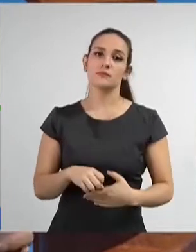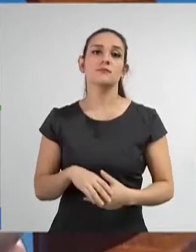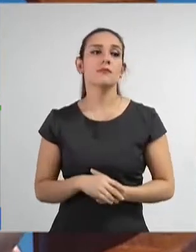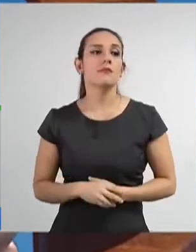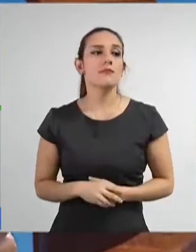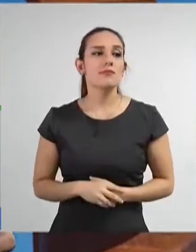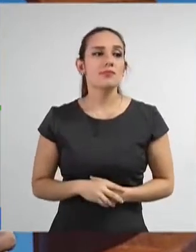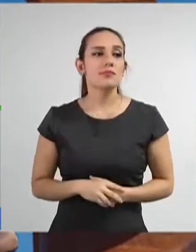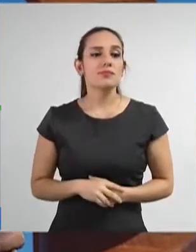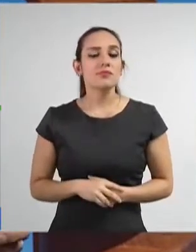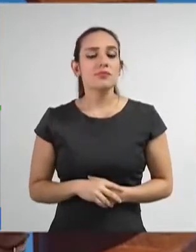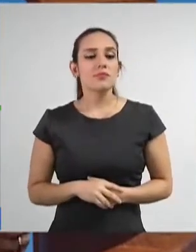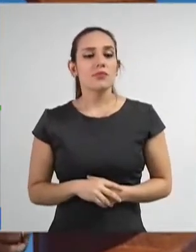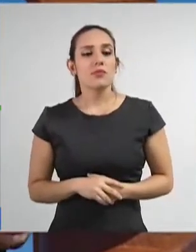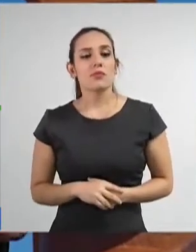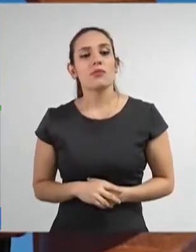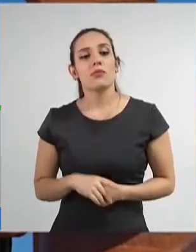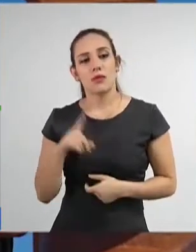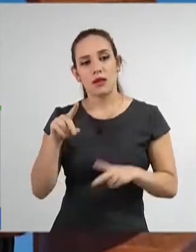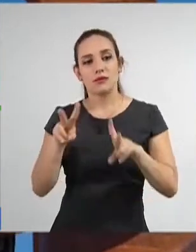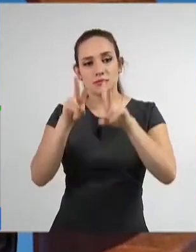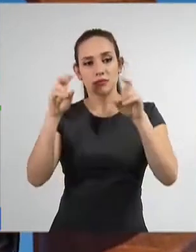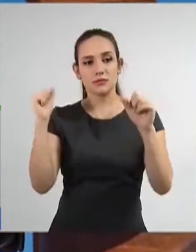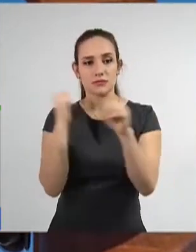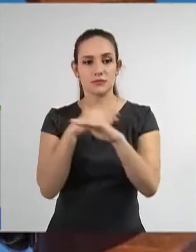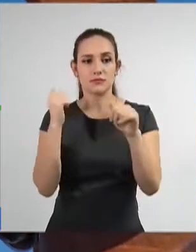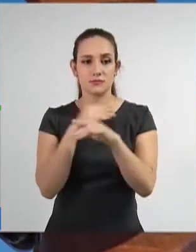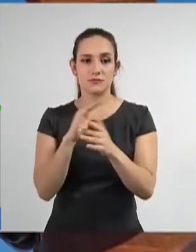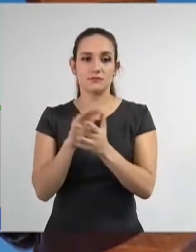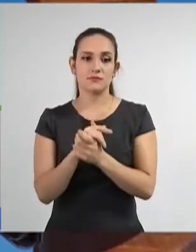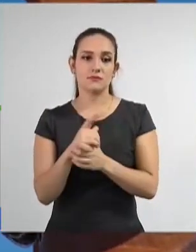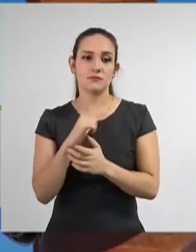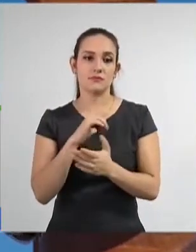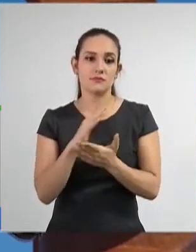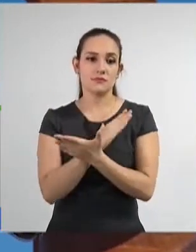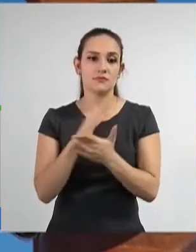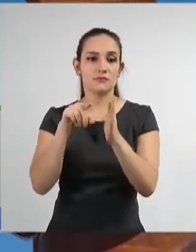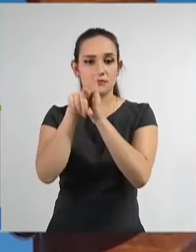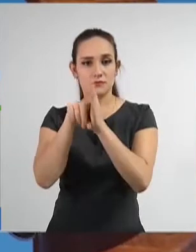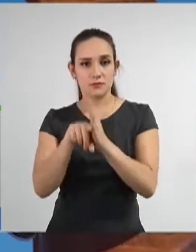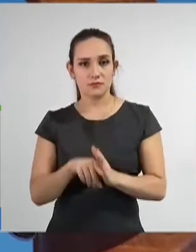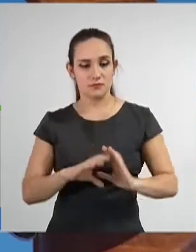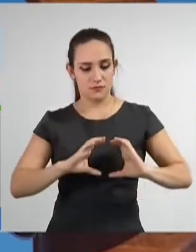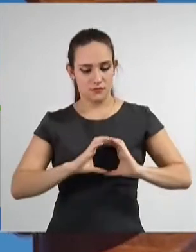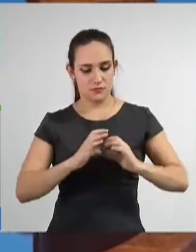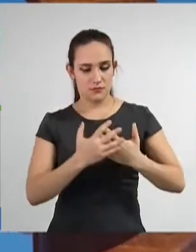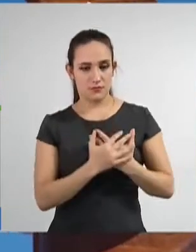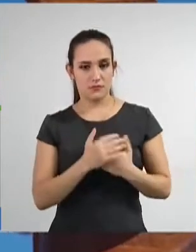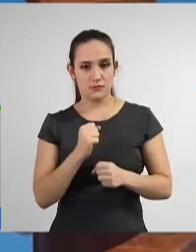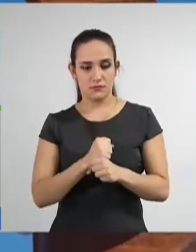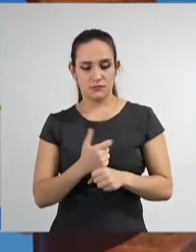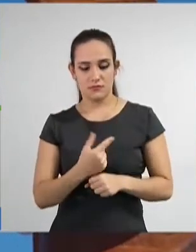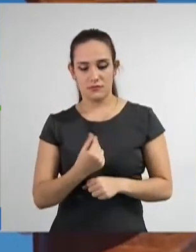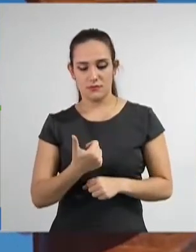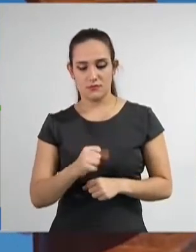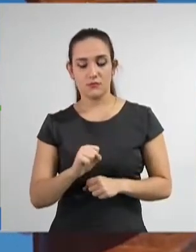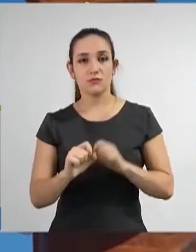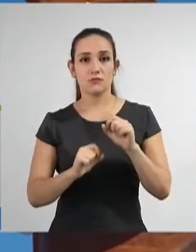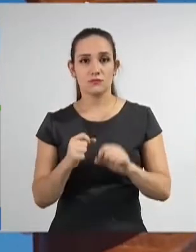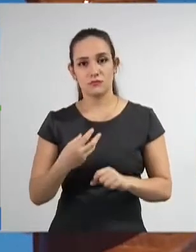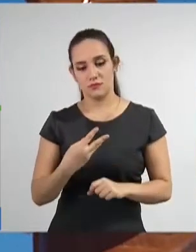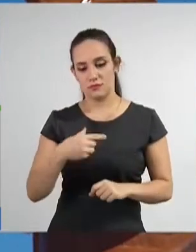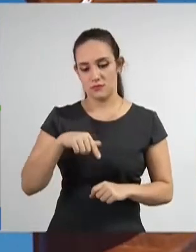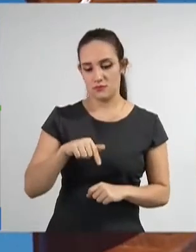a questão trânsito. Estatísticas do Detran para 2018 revelaram que 37 pessoas